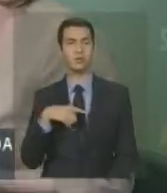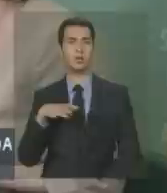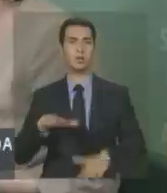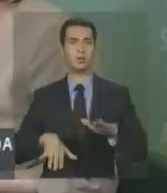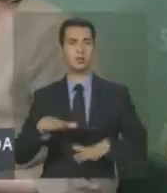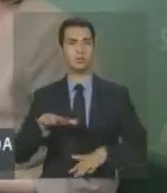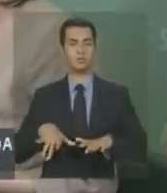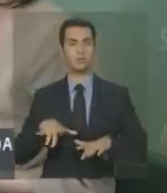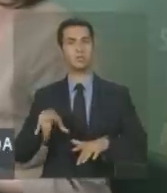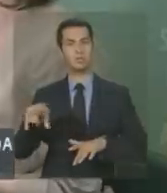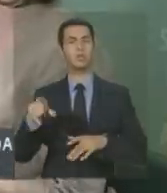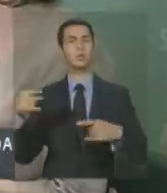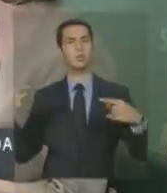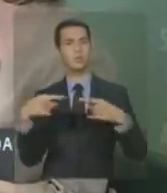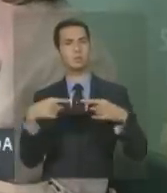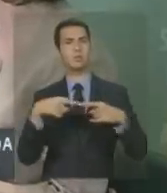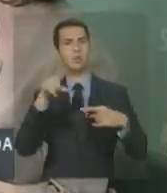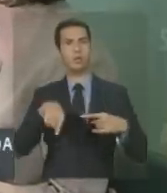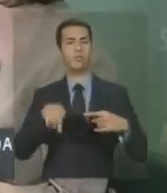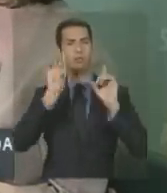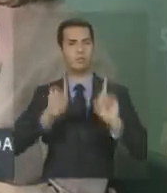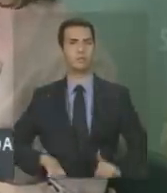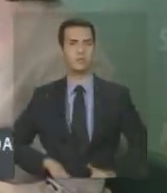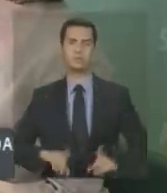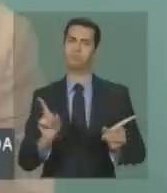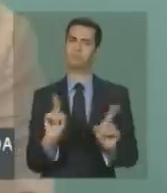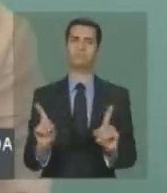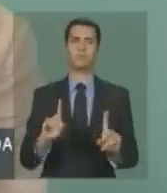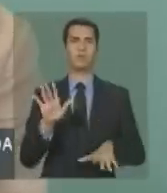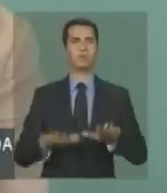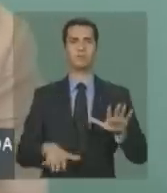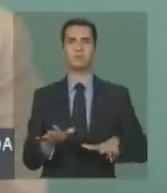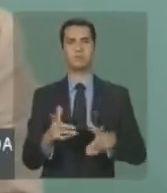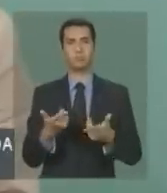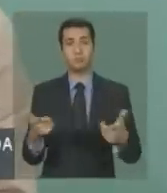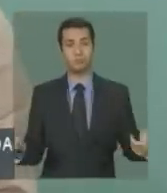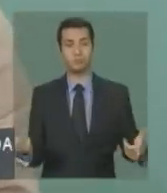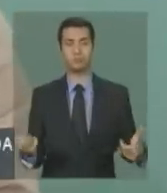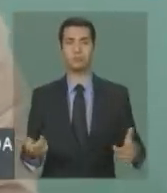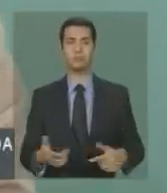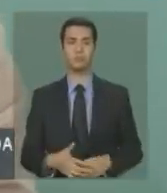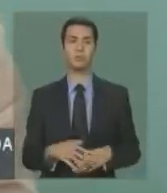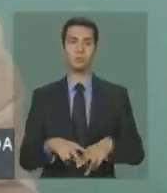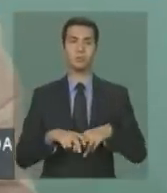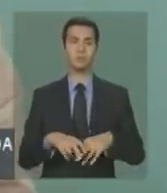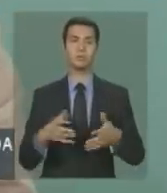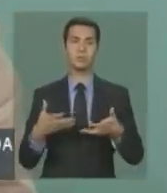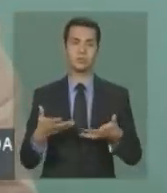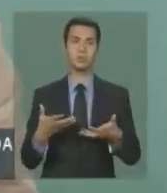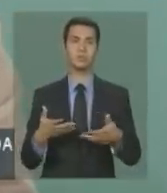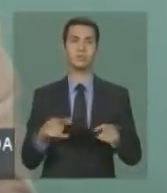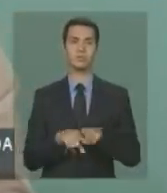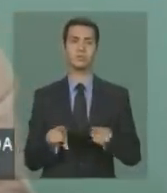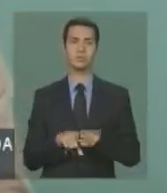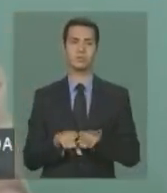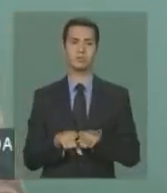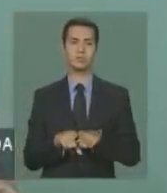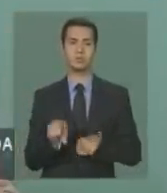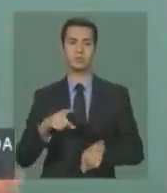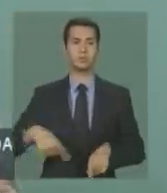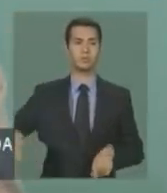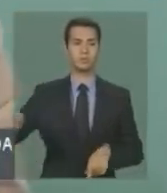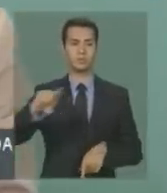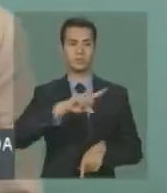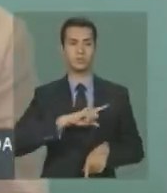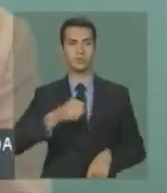com deficiência E aí eu gostaria que essa mesma delicadeza e essa mesma tensão fosse desencadeada por vocês